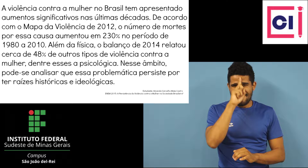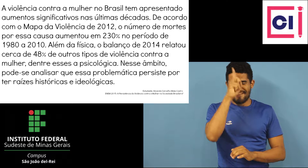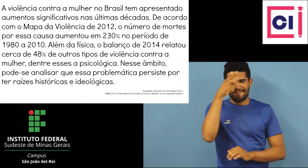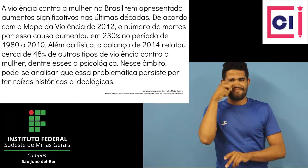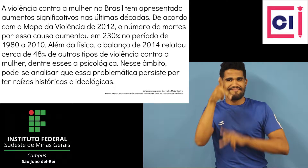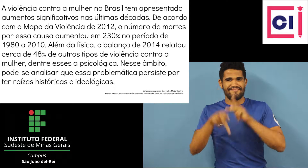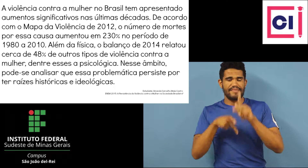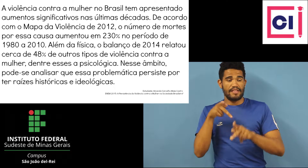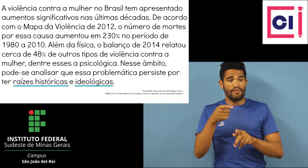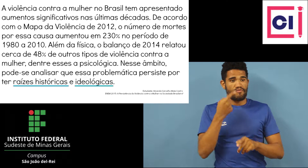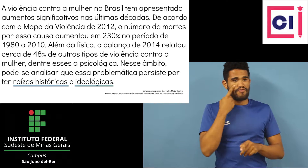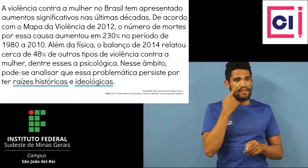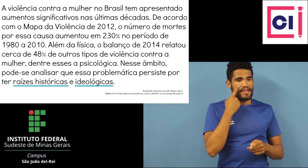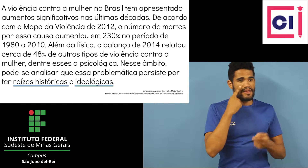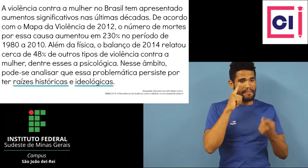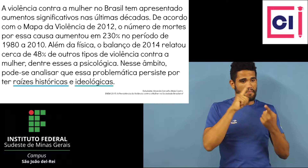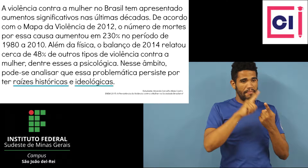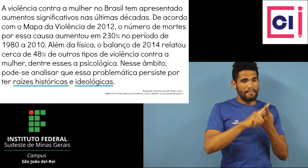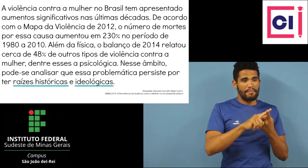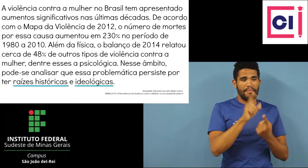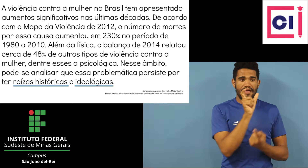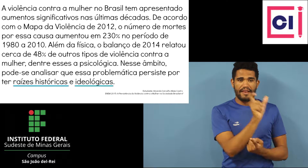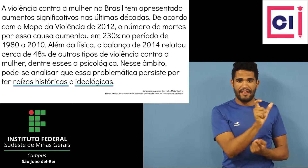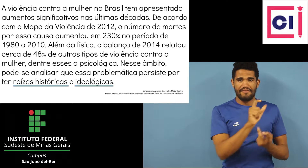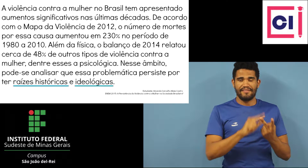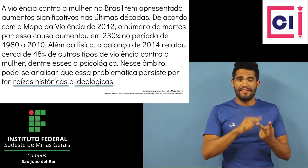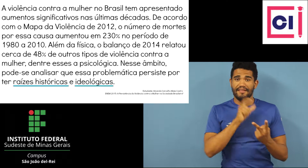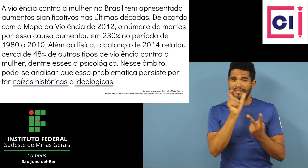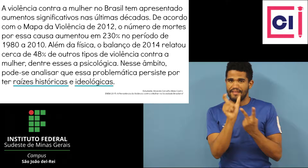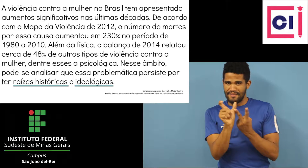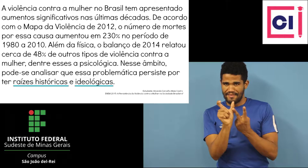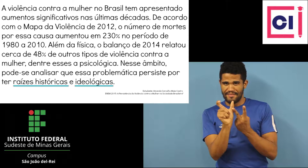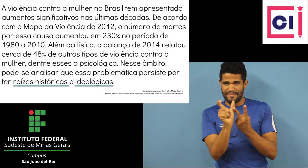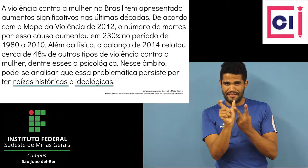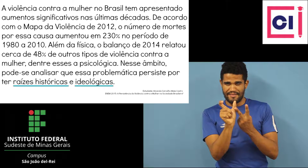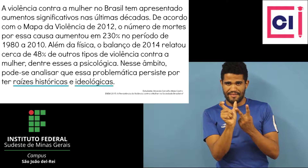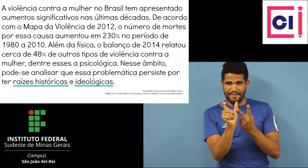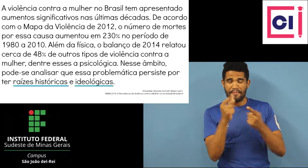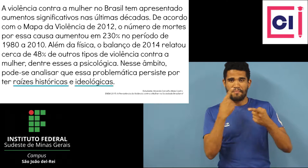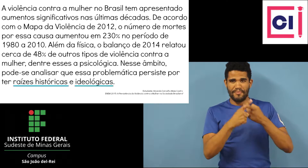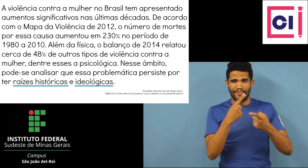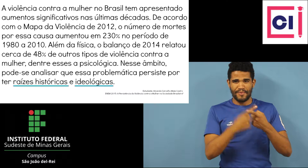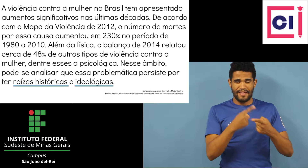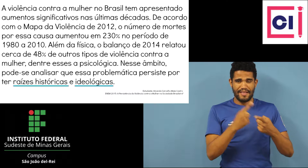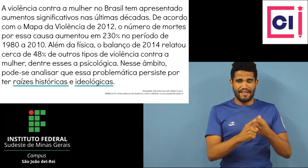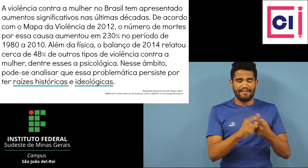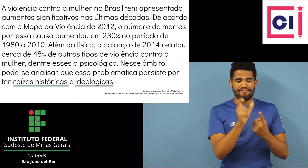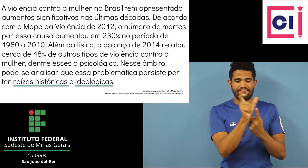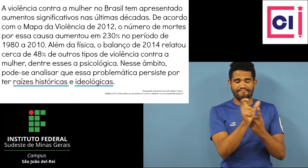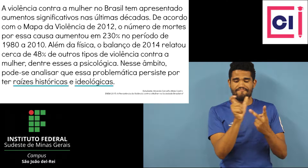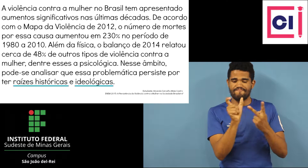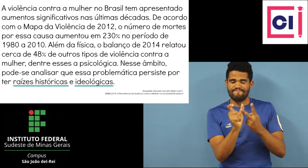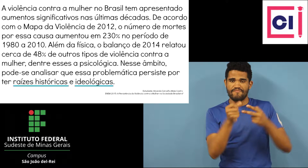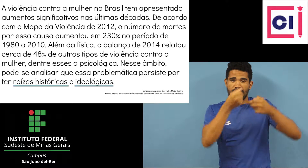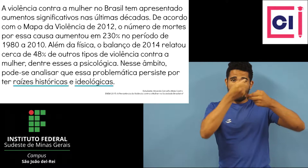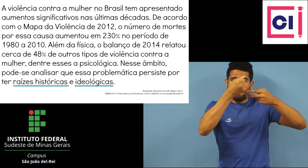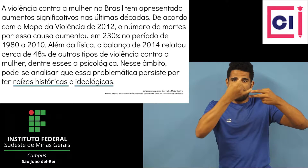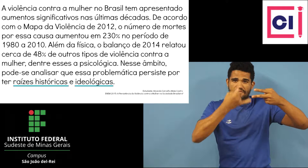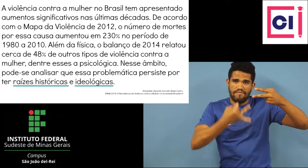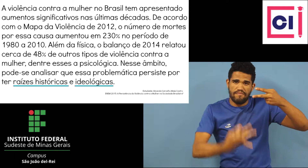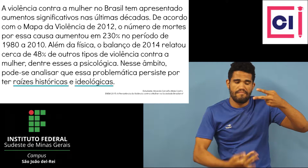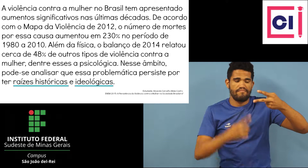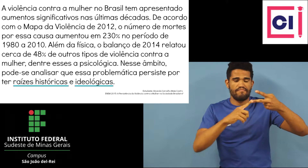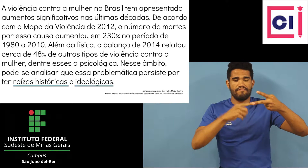históricas e ideológicas. Atenção para as palavras raízes históricas e ideológicas, porque nos dois parágrafos